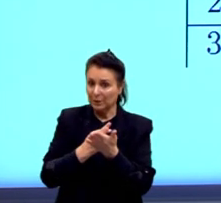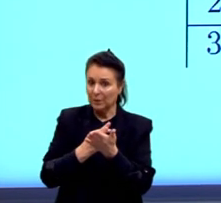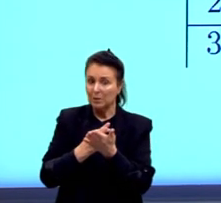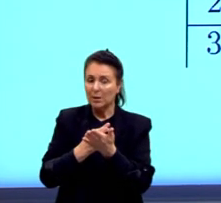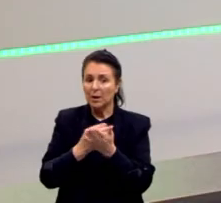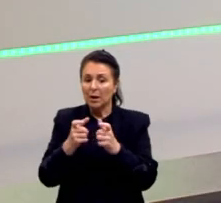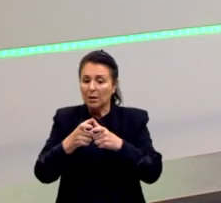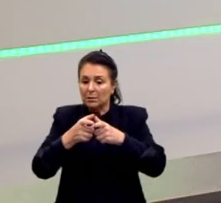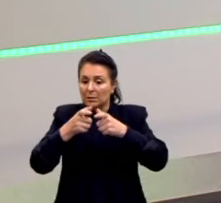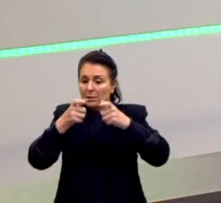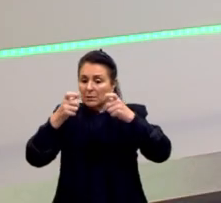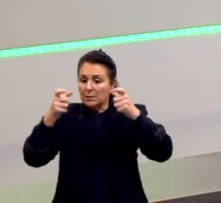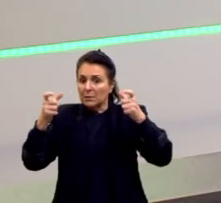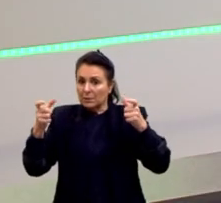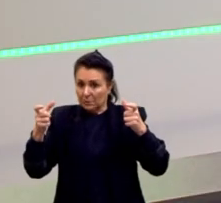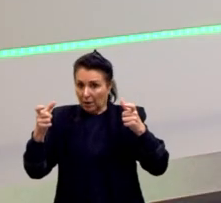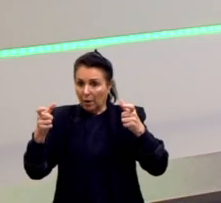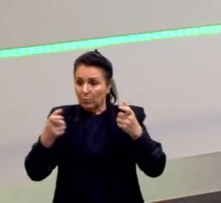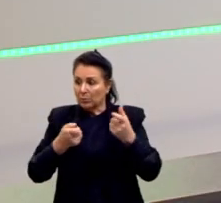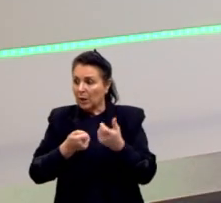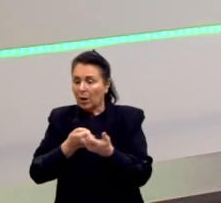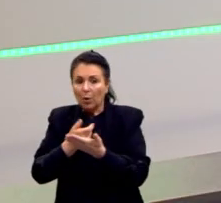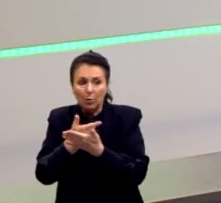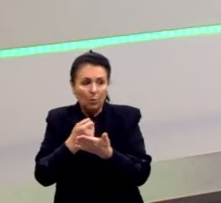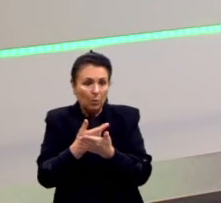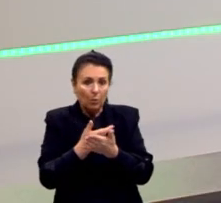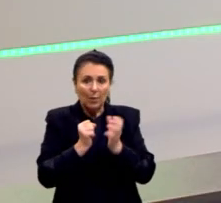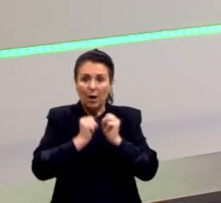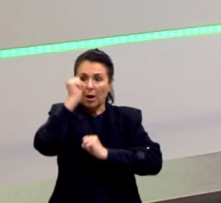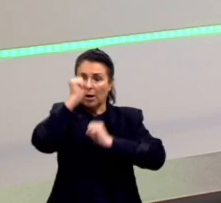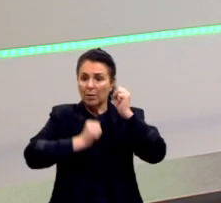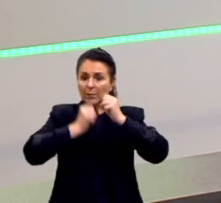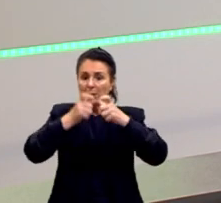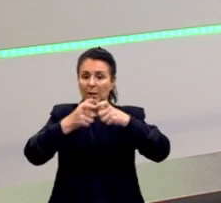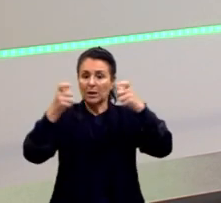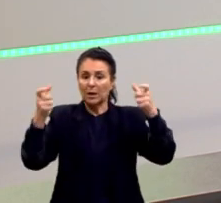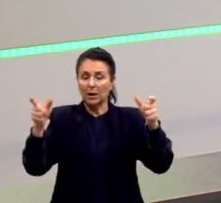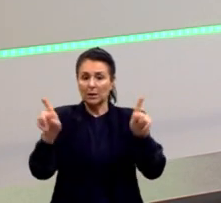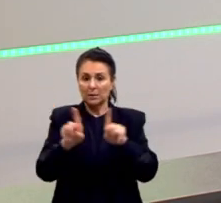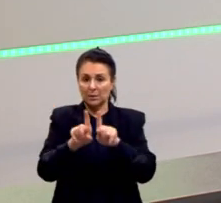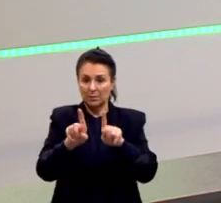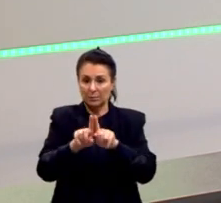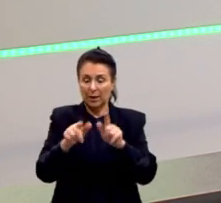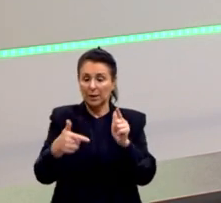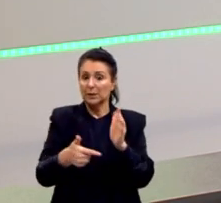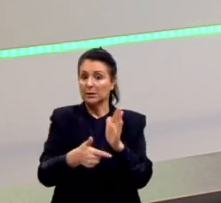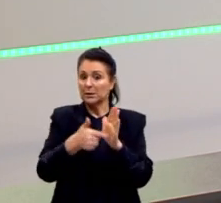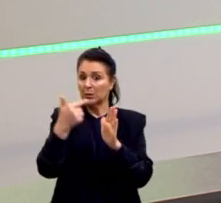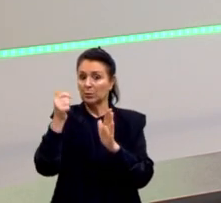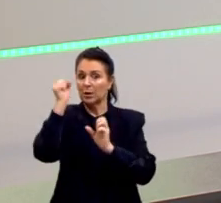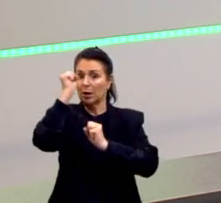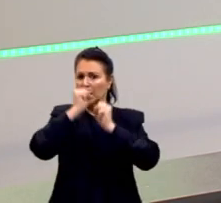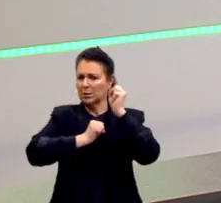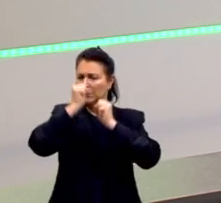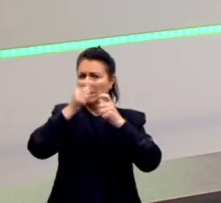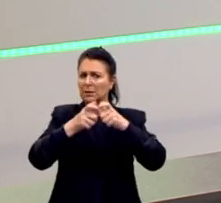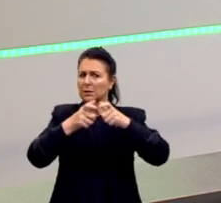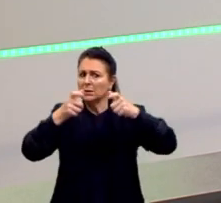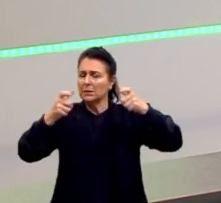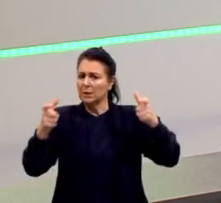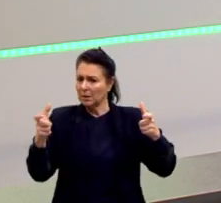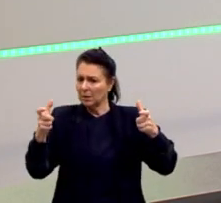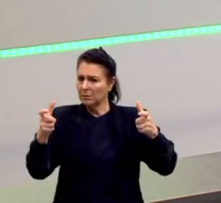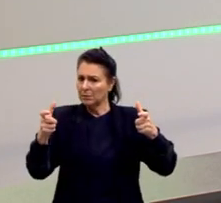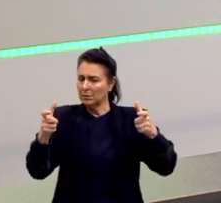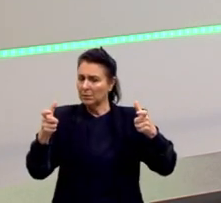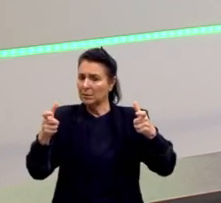aumentar então a empresa se espande primeira proposição a nossa segunda se as empresas se expandem